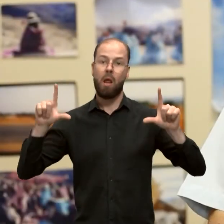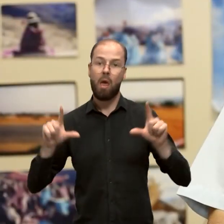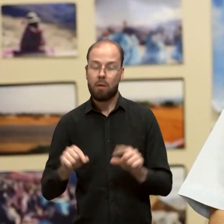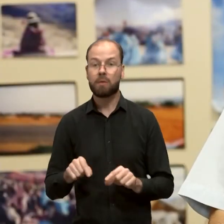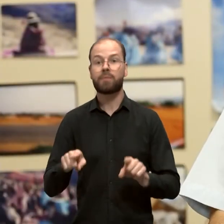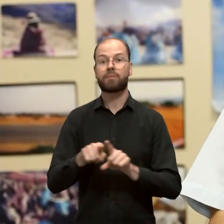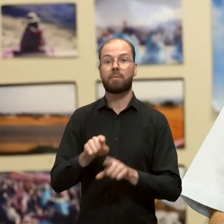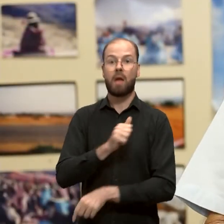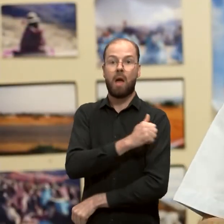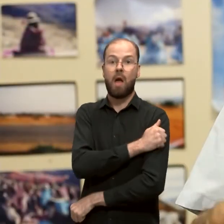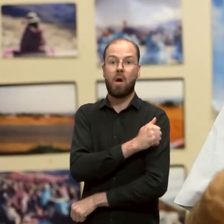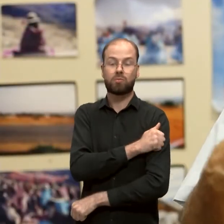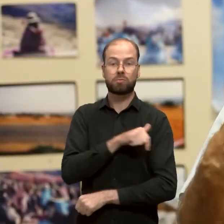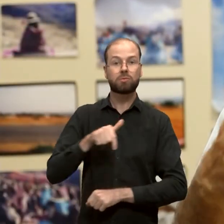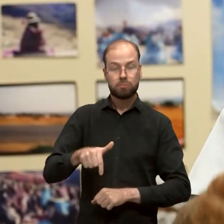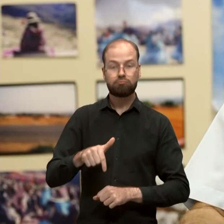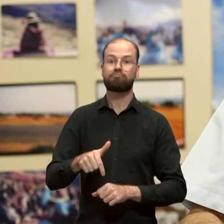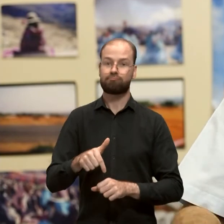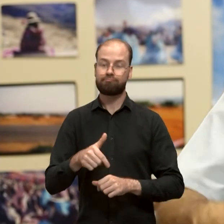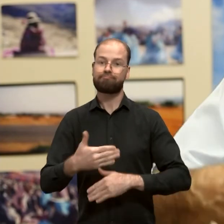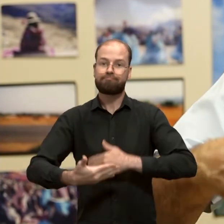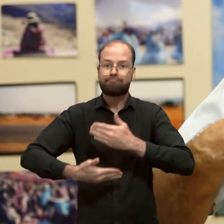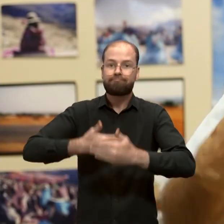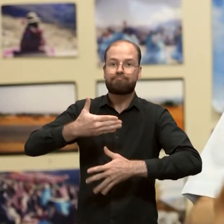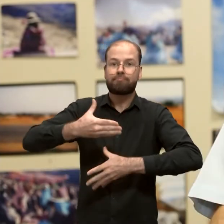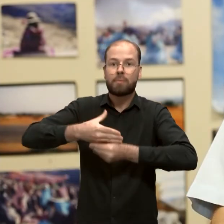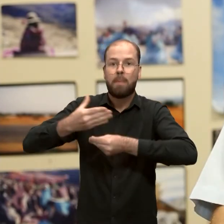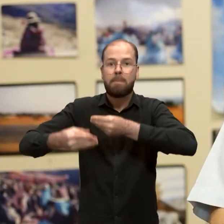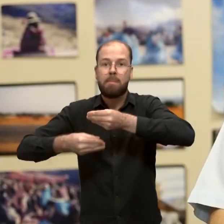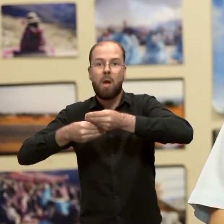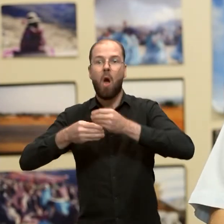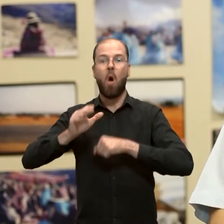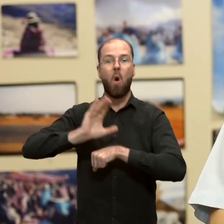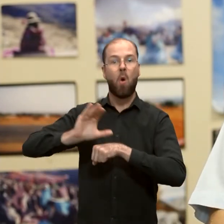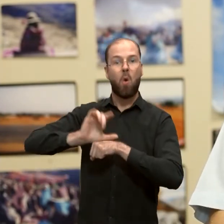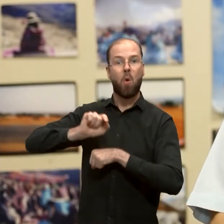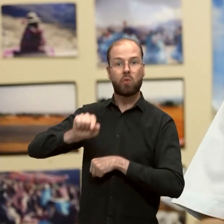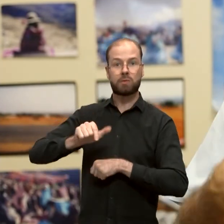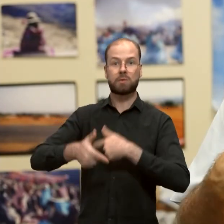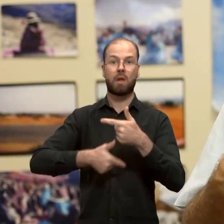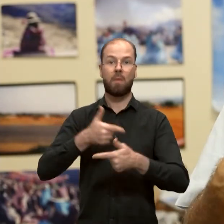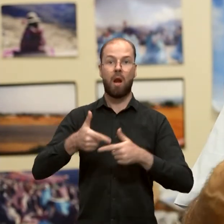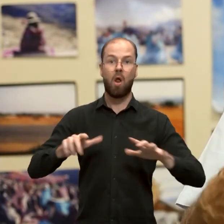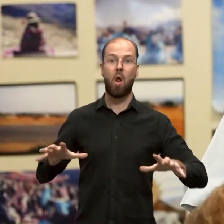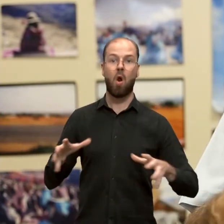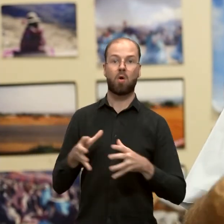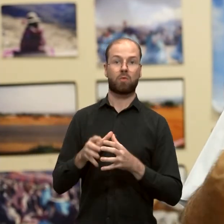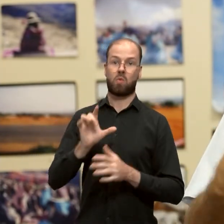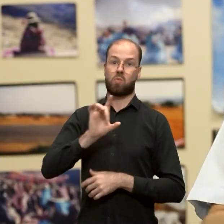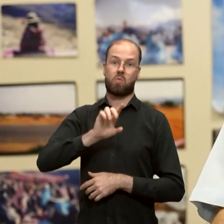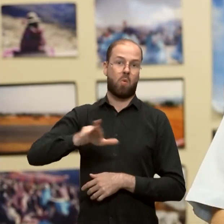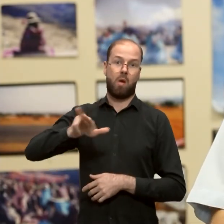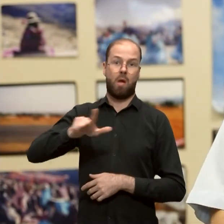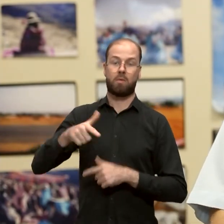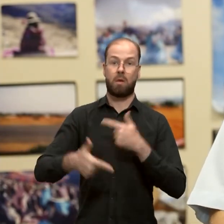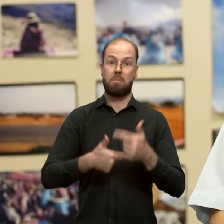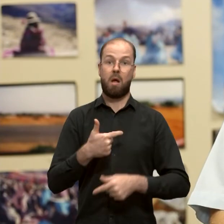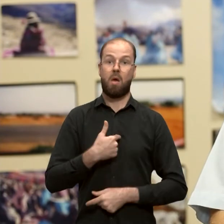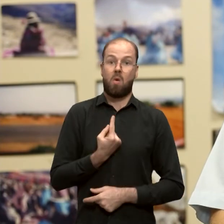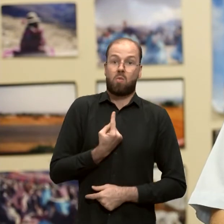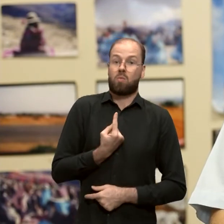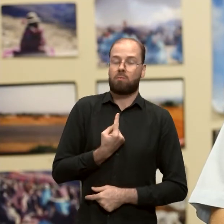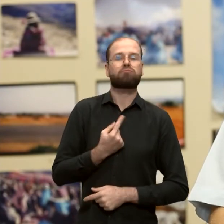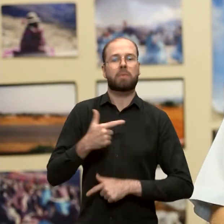alunos constroem o curso, que é exatamente esse trabalho que foi feito, é um trabalho coletivo, não é um trabalho meu, é um trabalho mais ou menos, é um